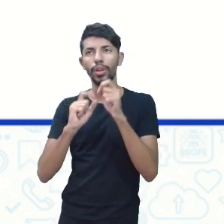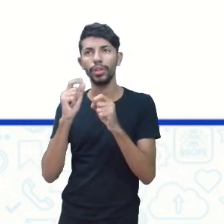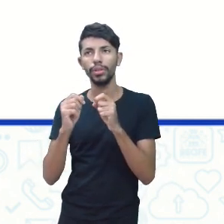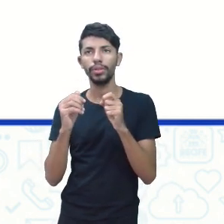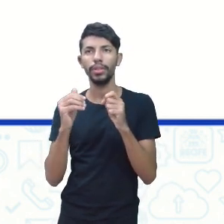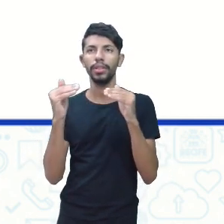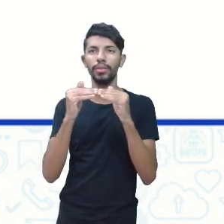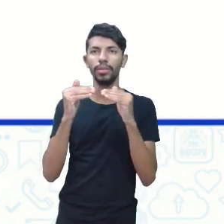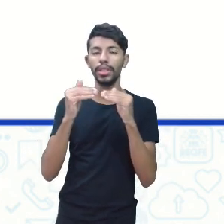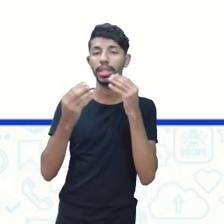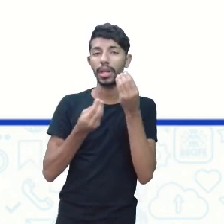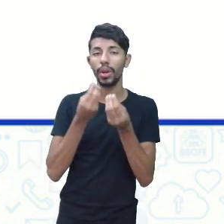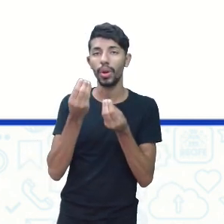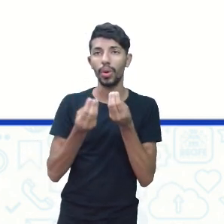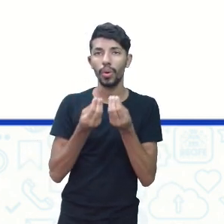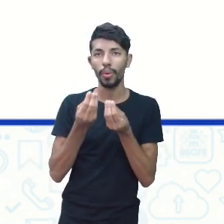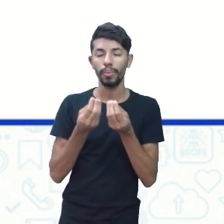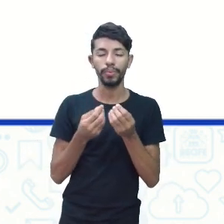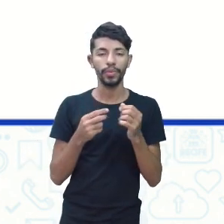sujeito,